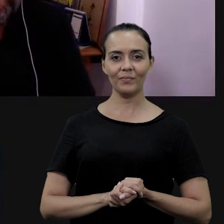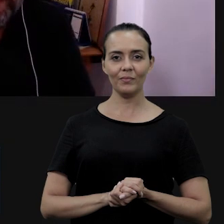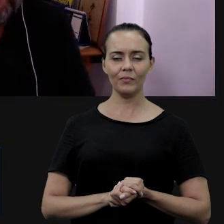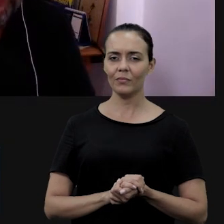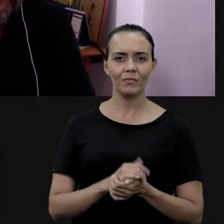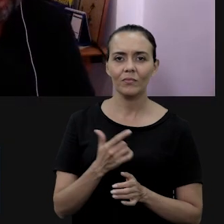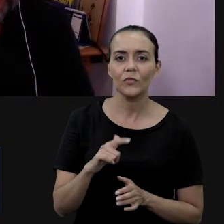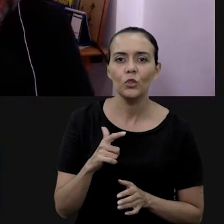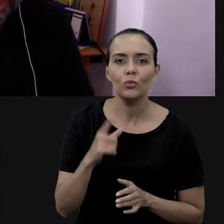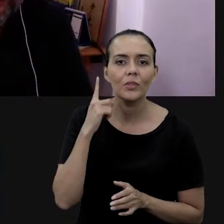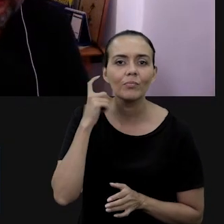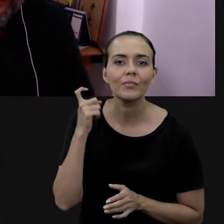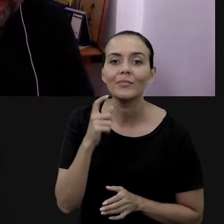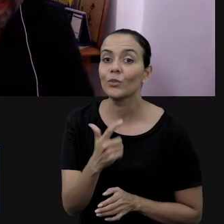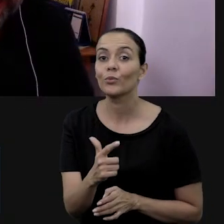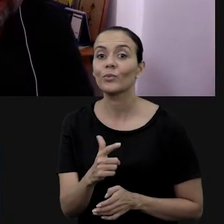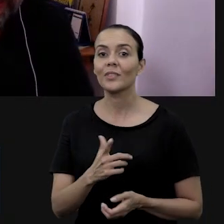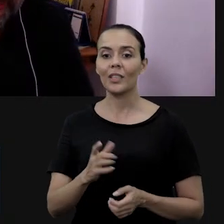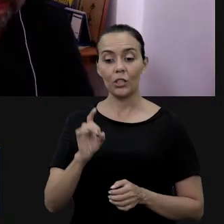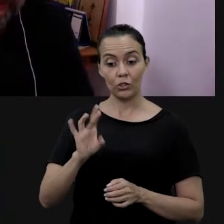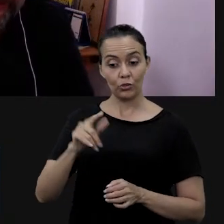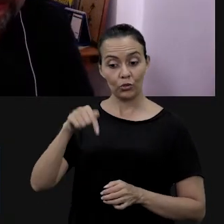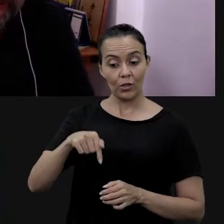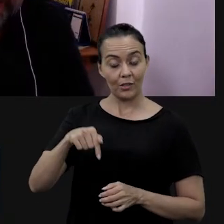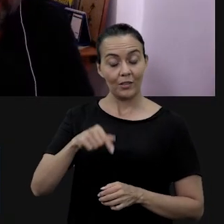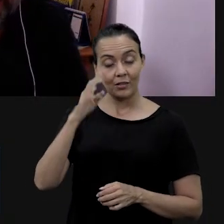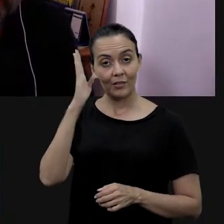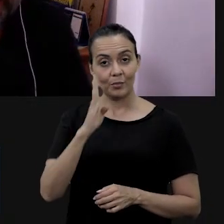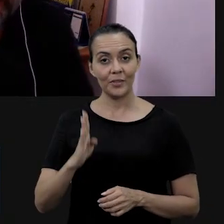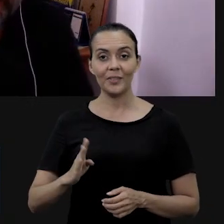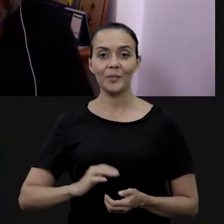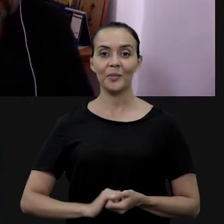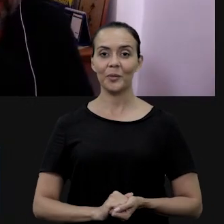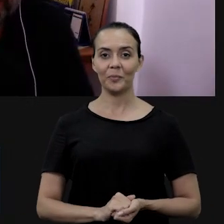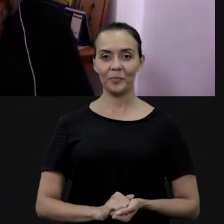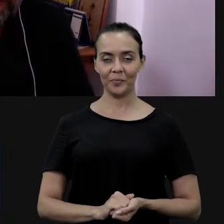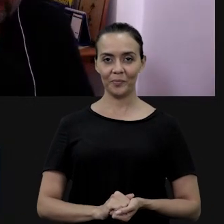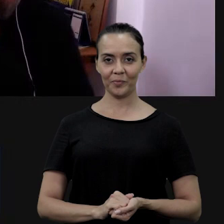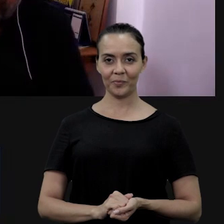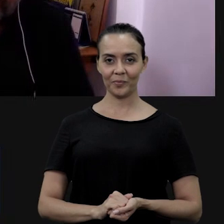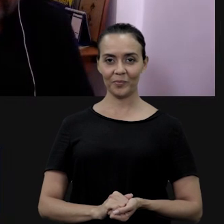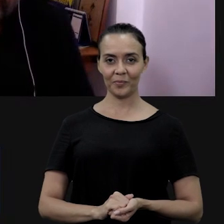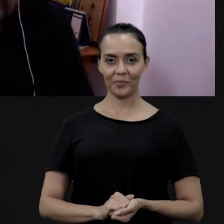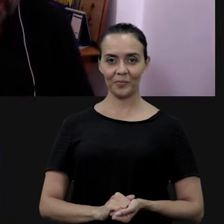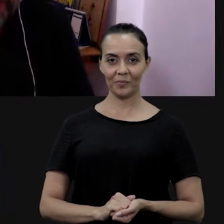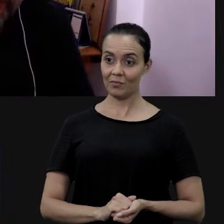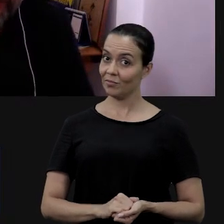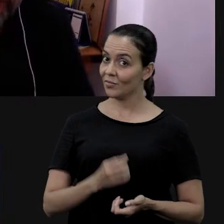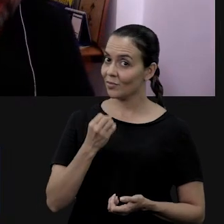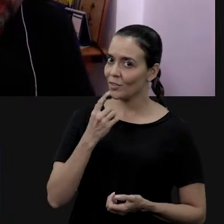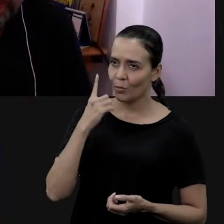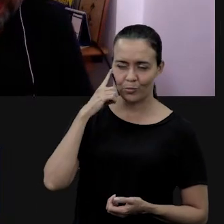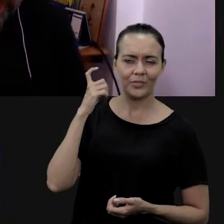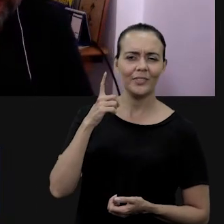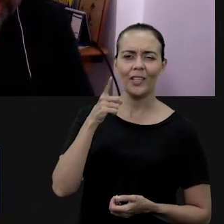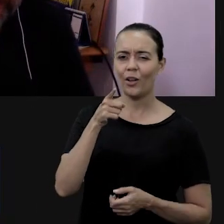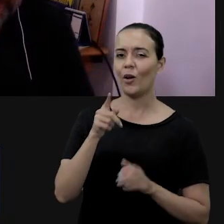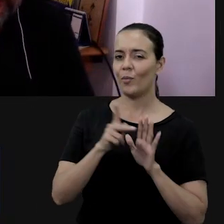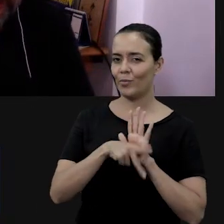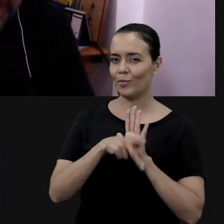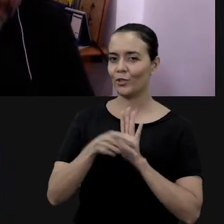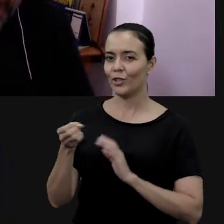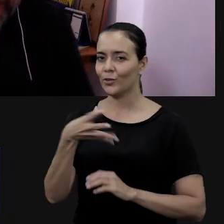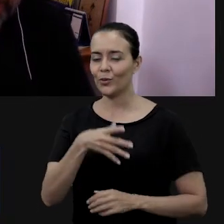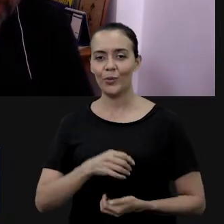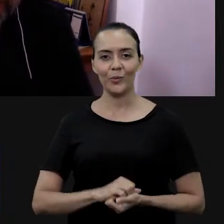Não tem, né? Não Não existe tem. isso. Não, é aqui. Pode. O que é uma boa Hoje em ideia para um dia, projeto nosso aí, olha aí,